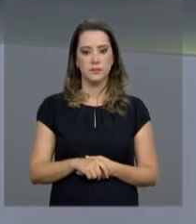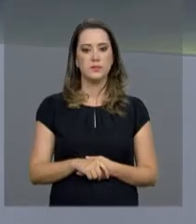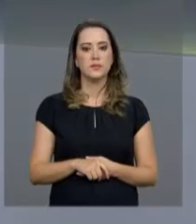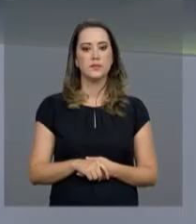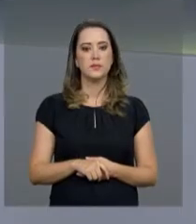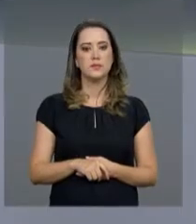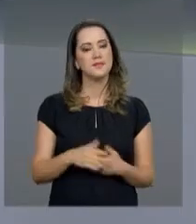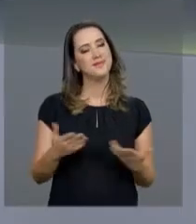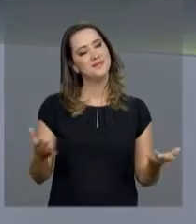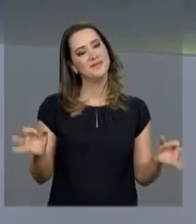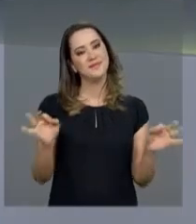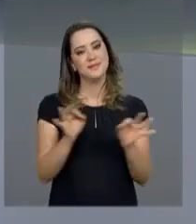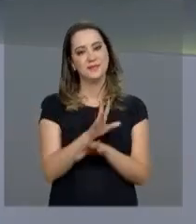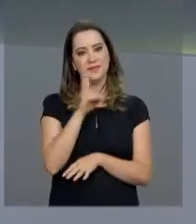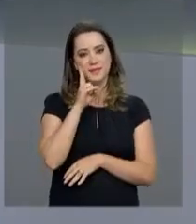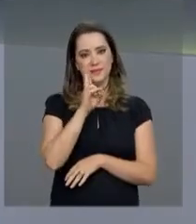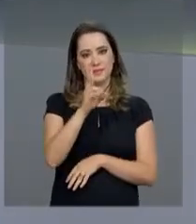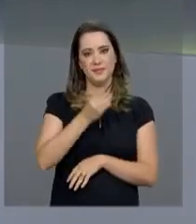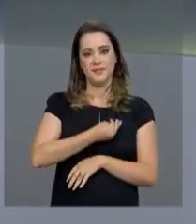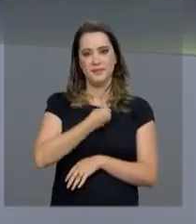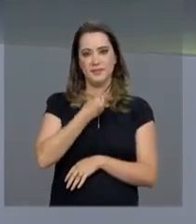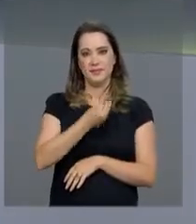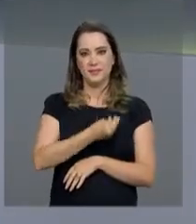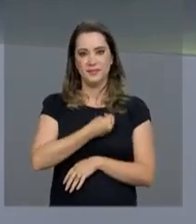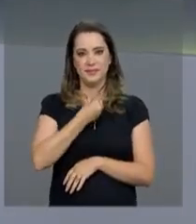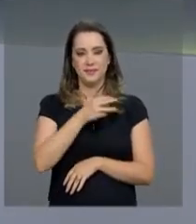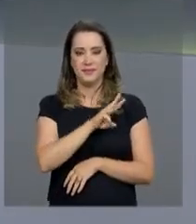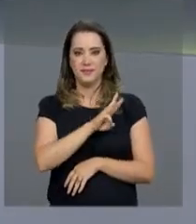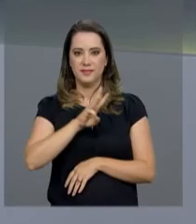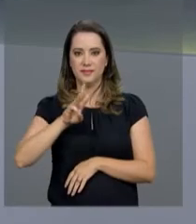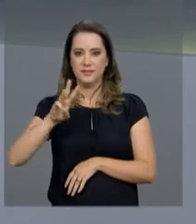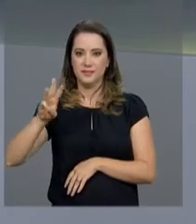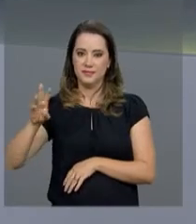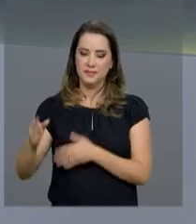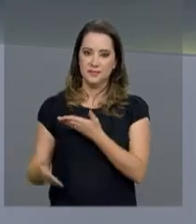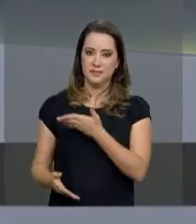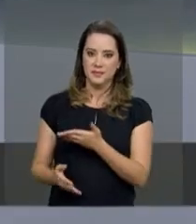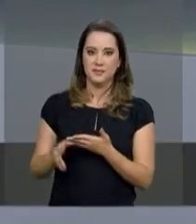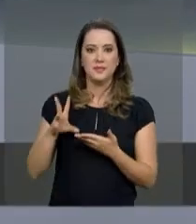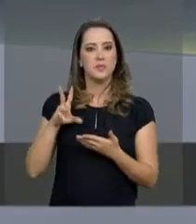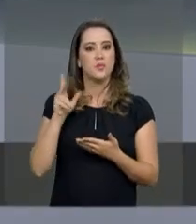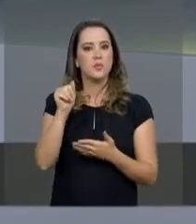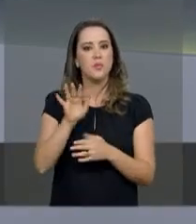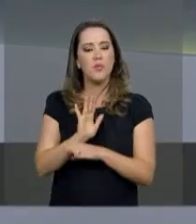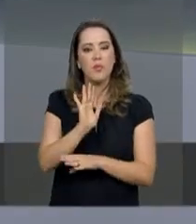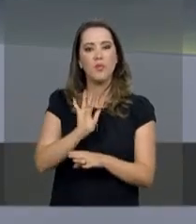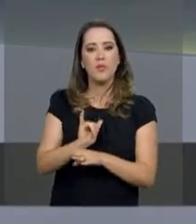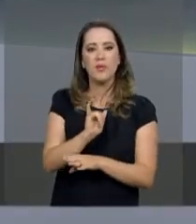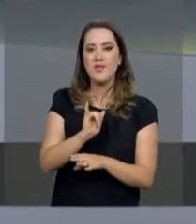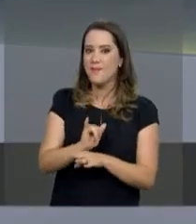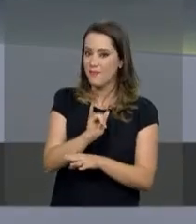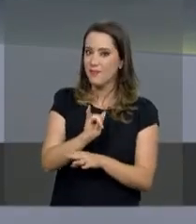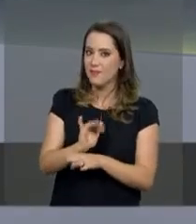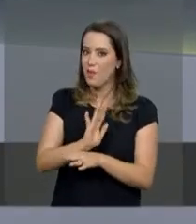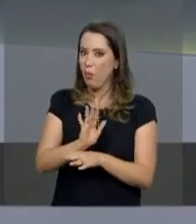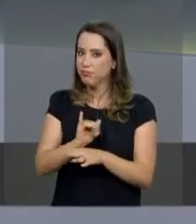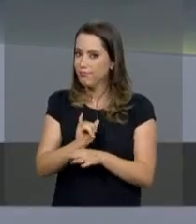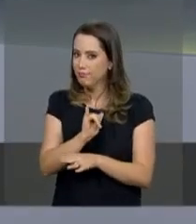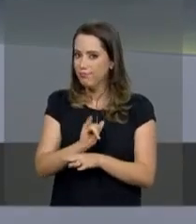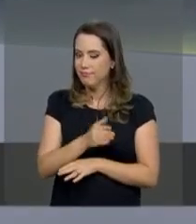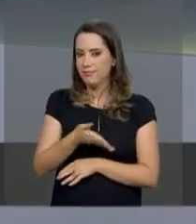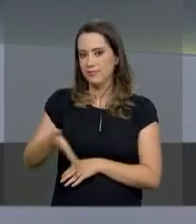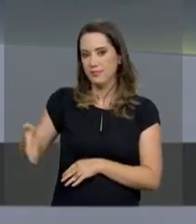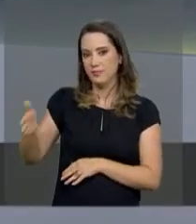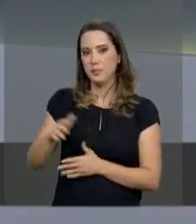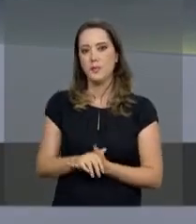nós ficamos por aqui você acompanha nossa programação ao vivo pelo site da rbr e todas as reportagens estão disponíveis em